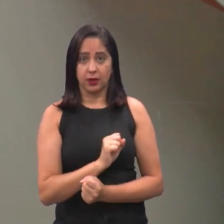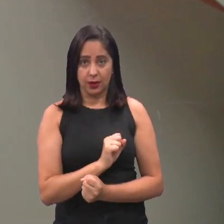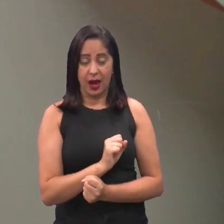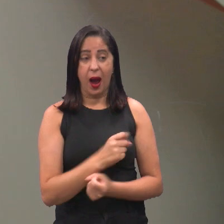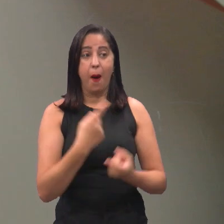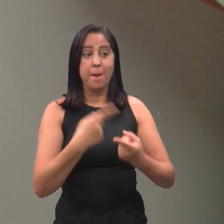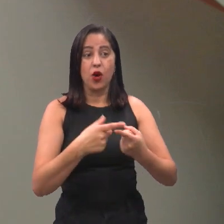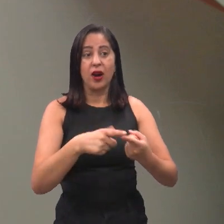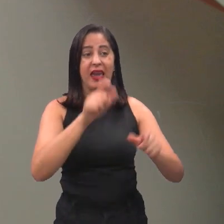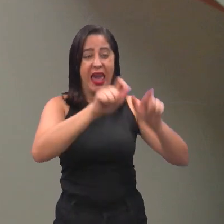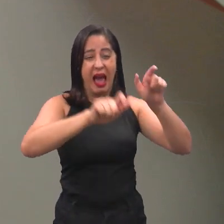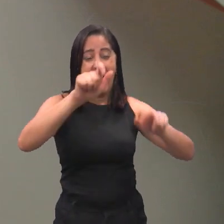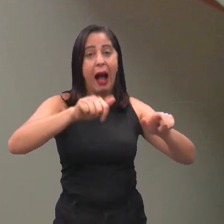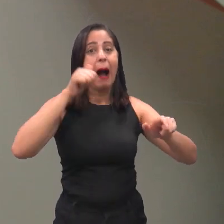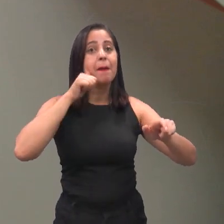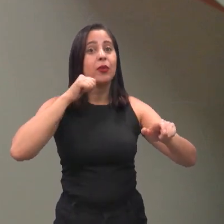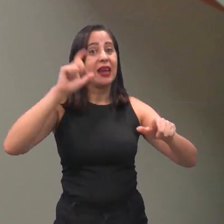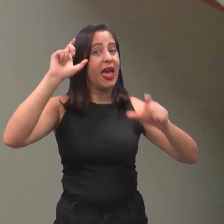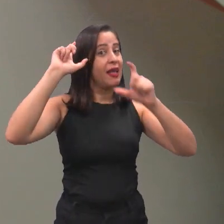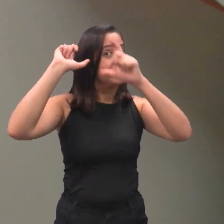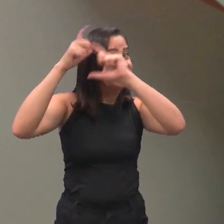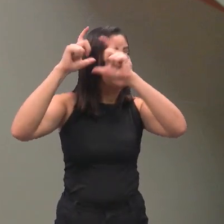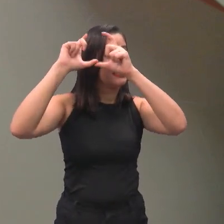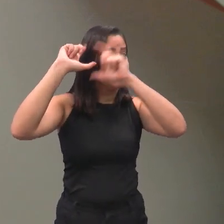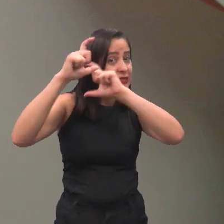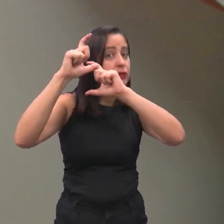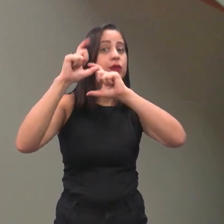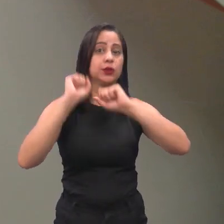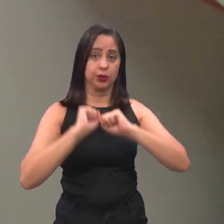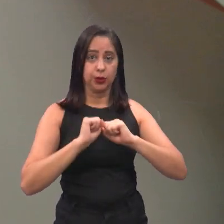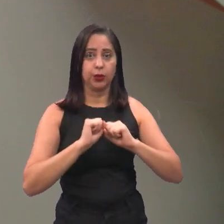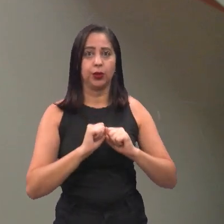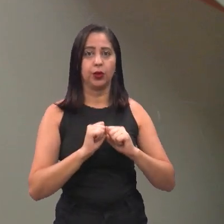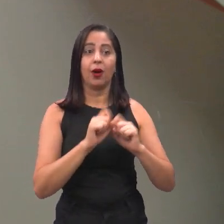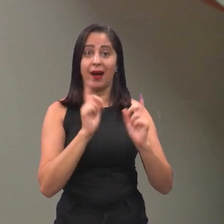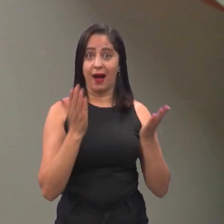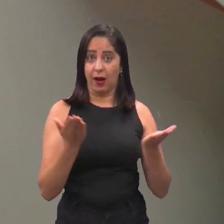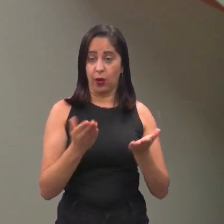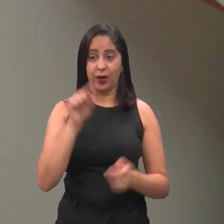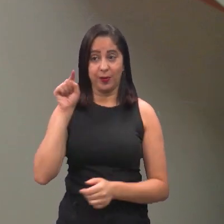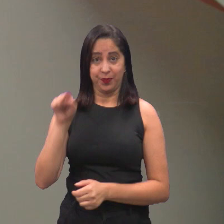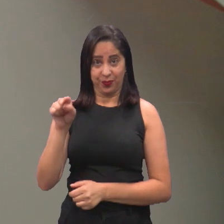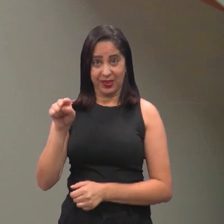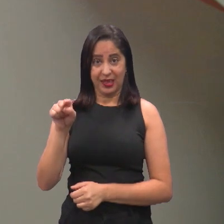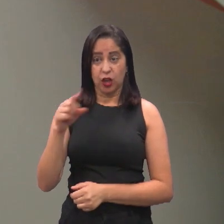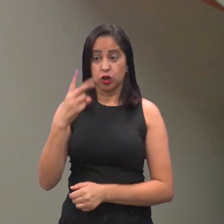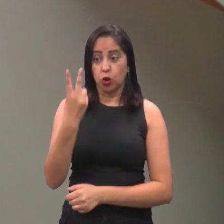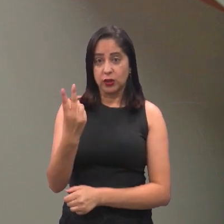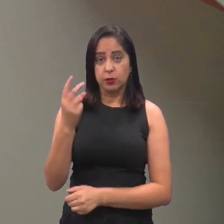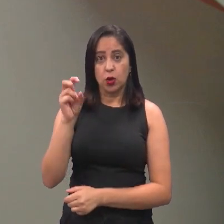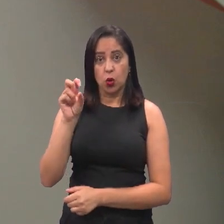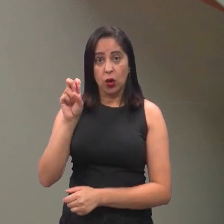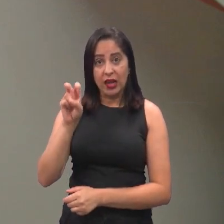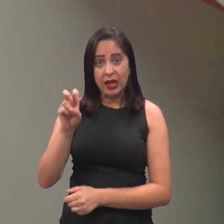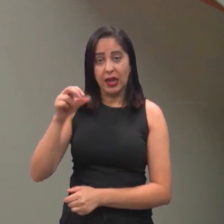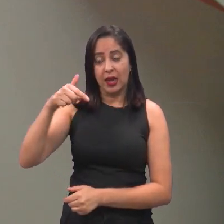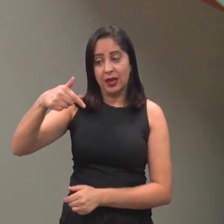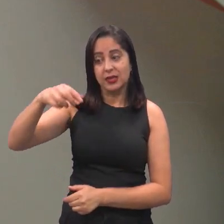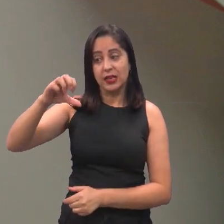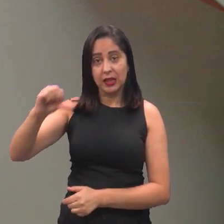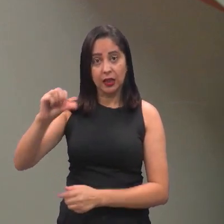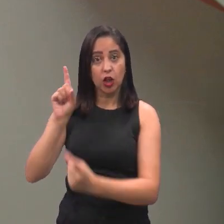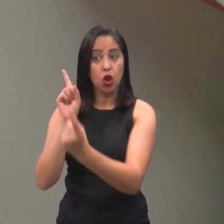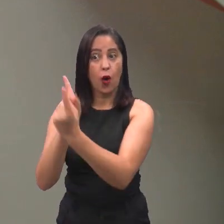transtornos mentais ocupacionais. Deste número, gente, olha só, 579